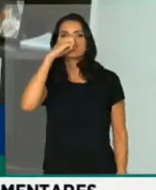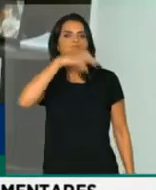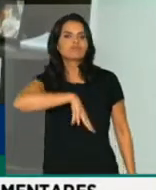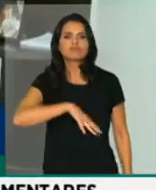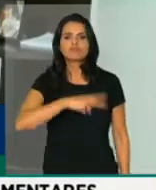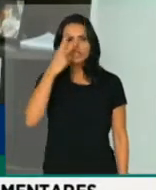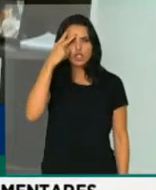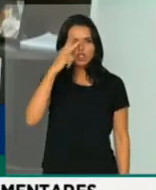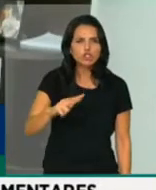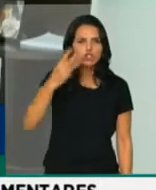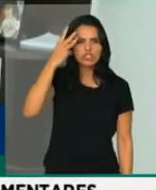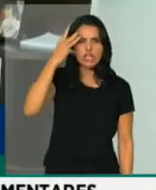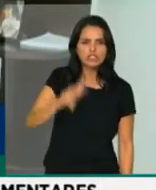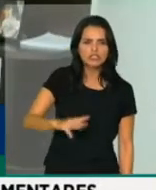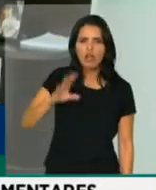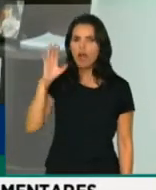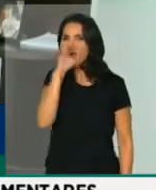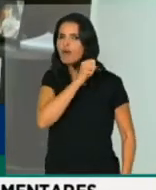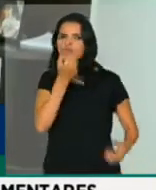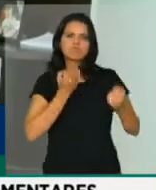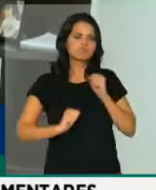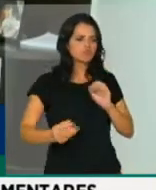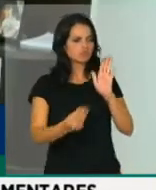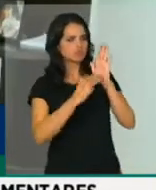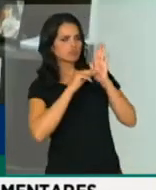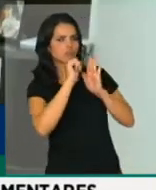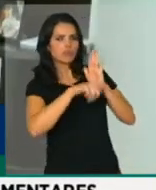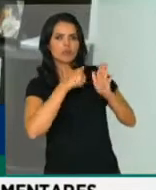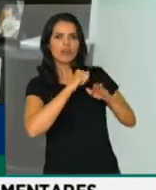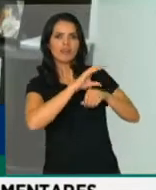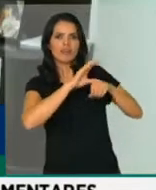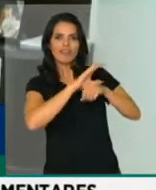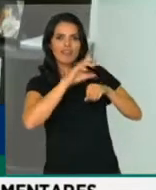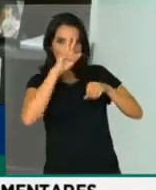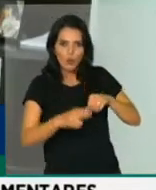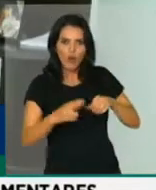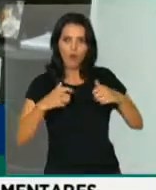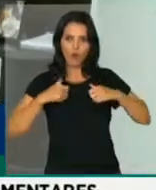2, 3 dias, como se mudar a Constituição significasse mudar de roupa. É isso, senhor presidente.